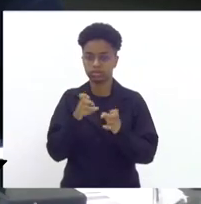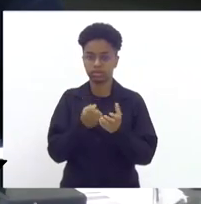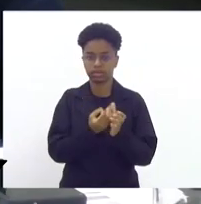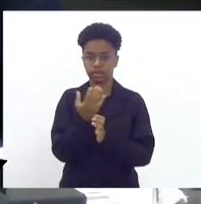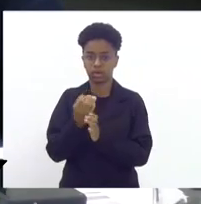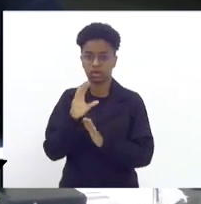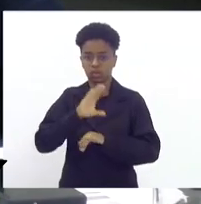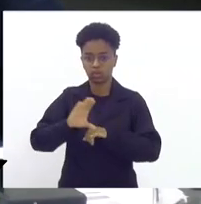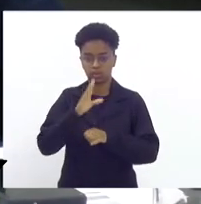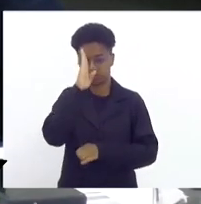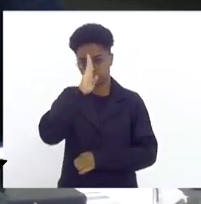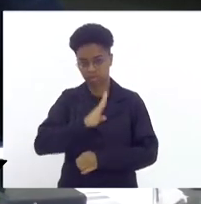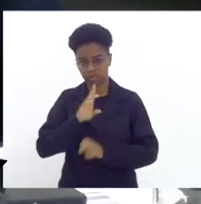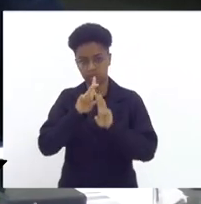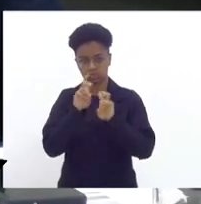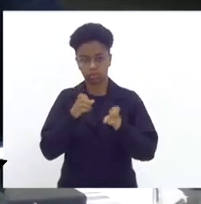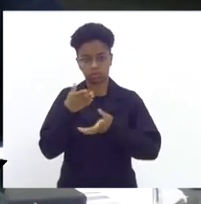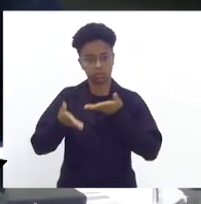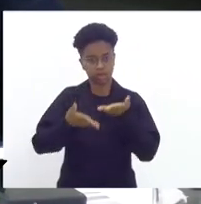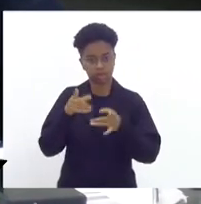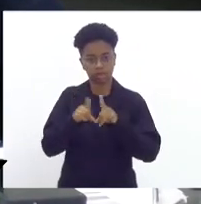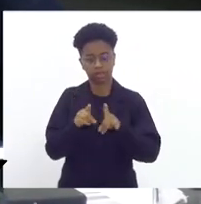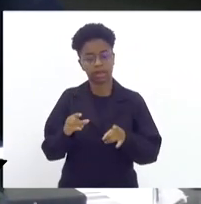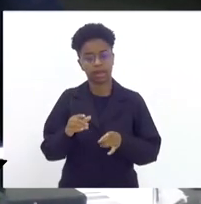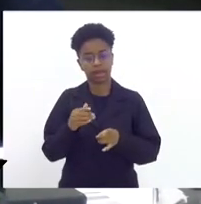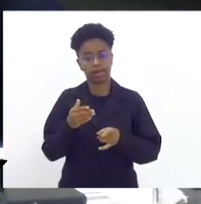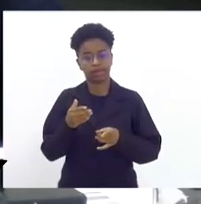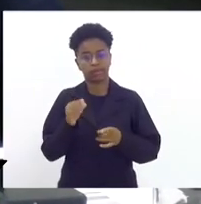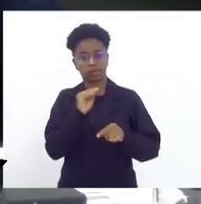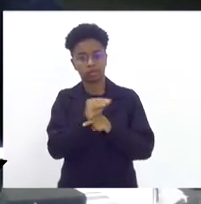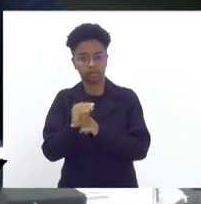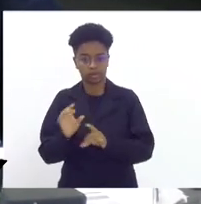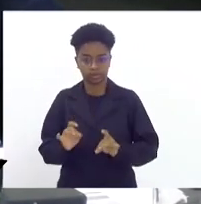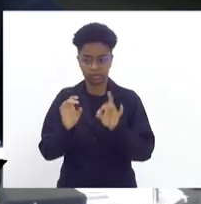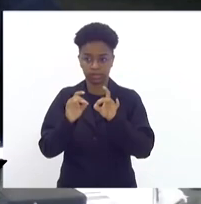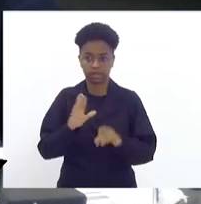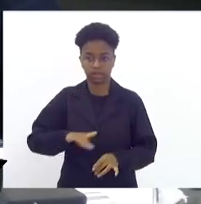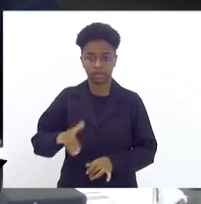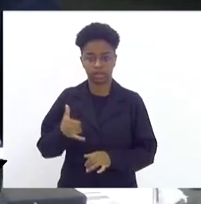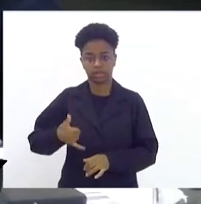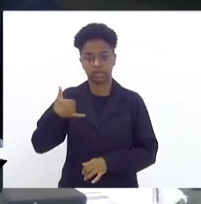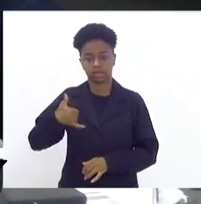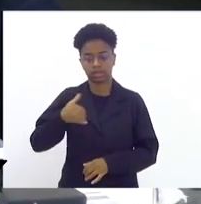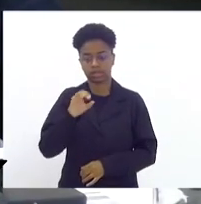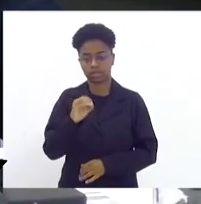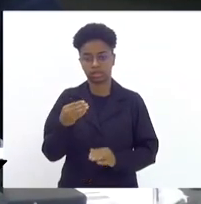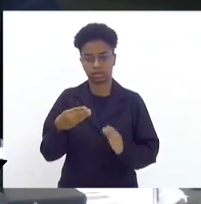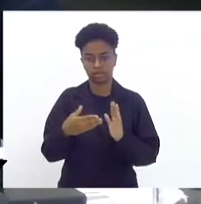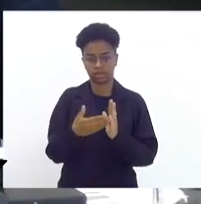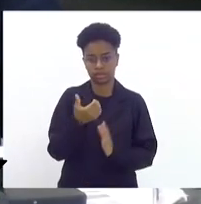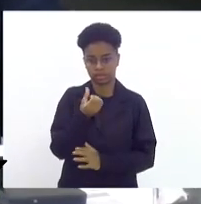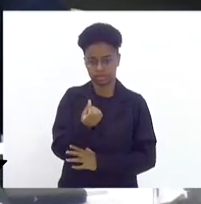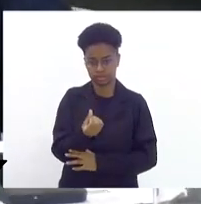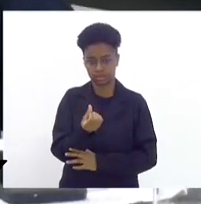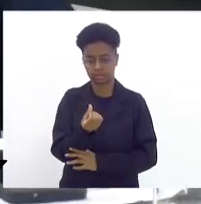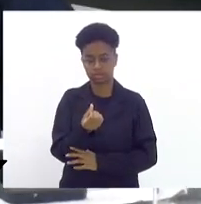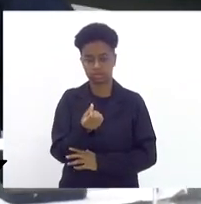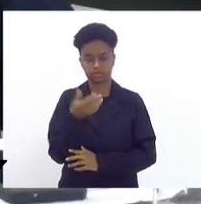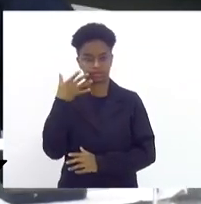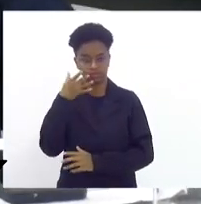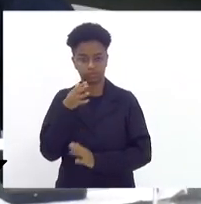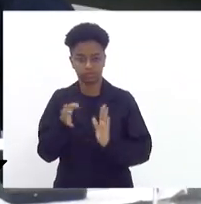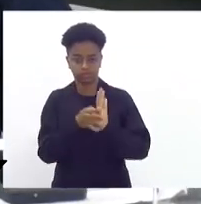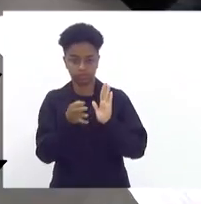mulher gestante sobre cuidados e atendimentos emergenciais a crianças de 0 a 6 anos e da outras providências. Parecer da Lavra, do deputado Fred